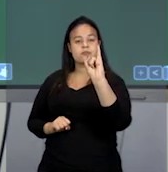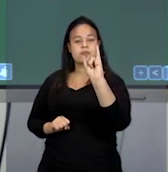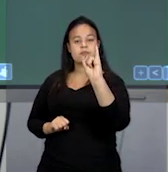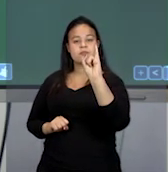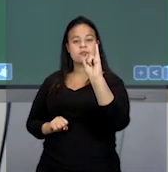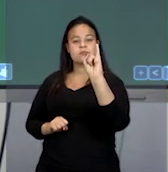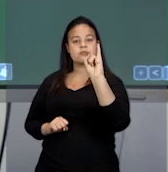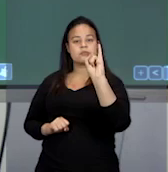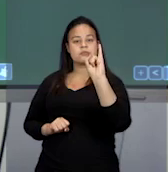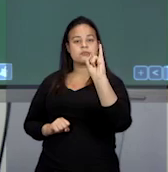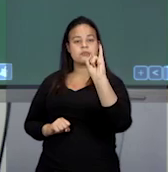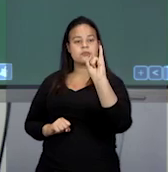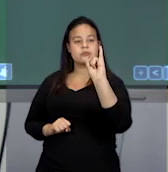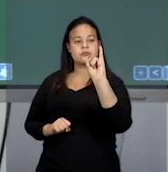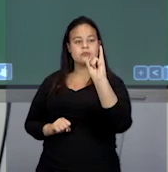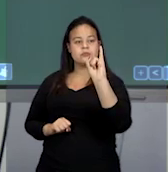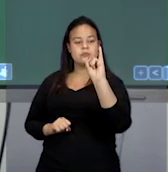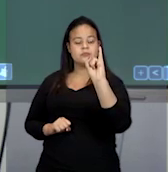Eita.